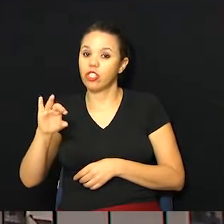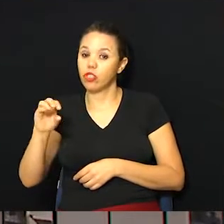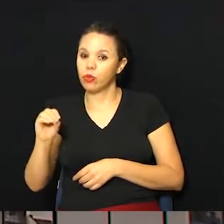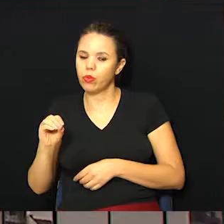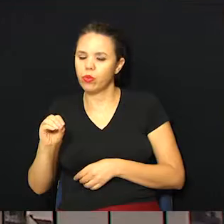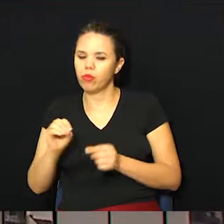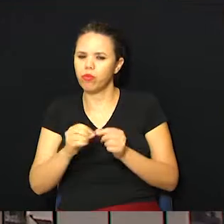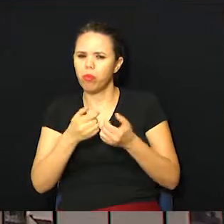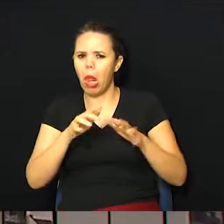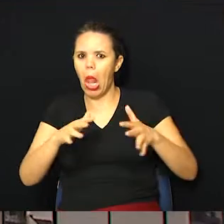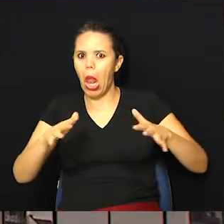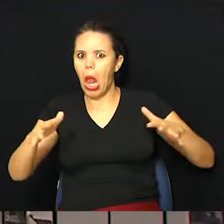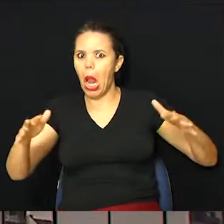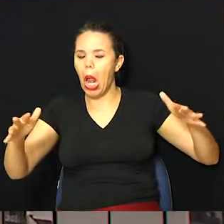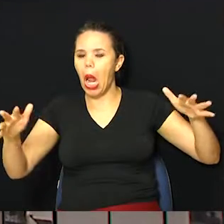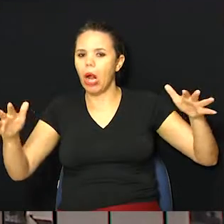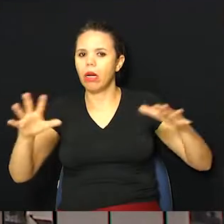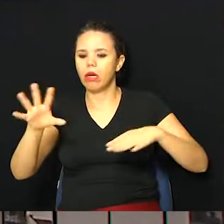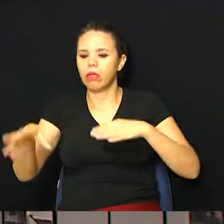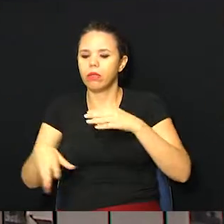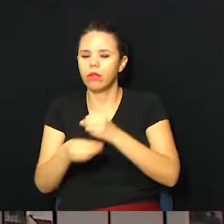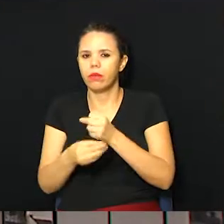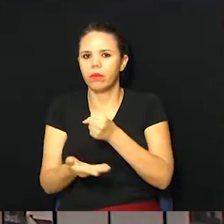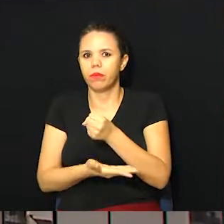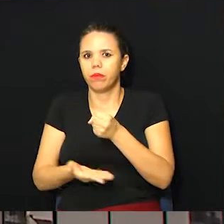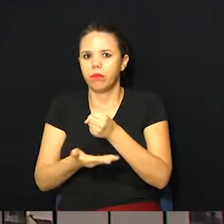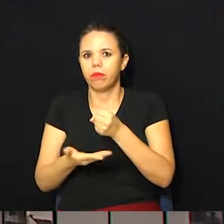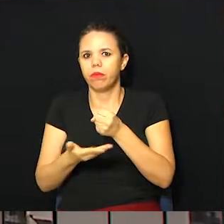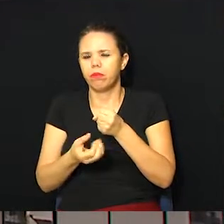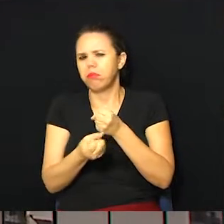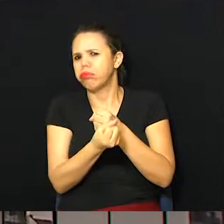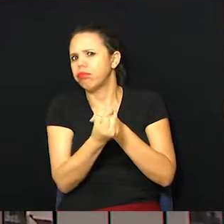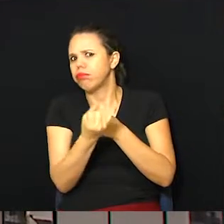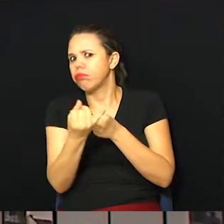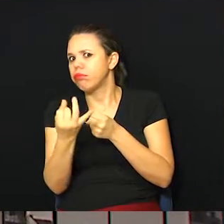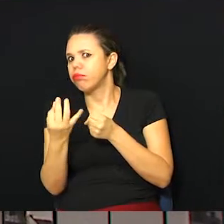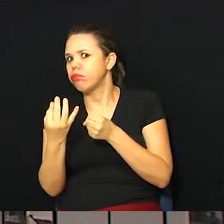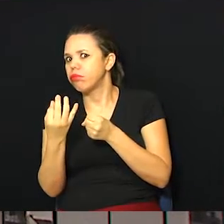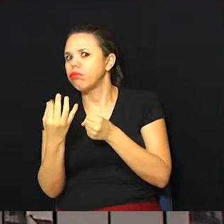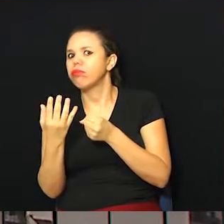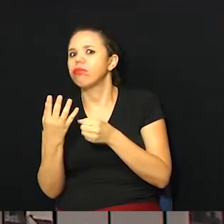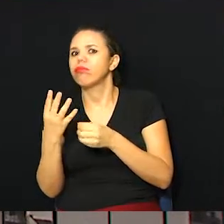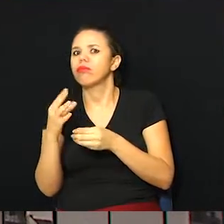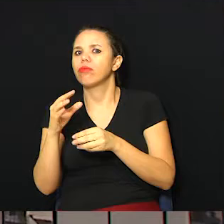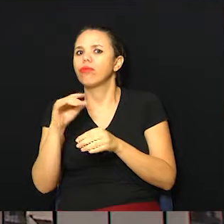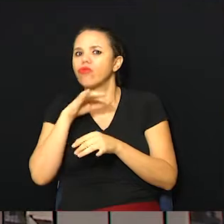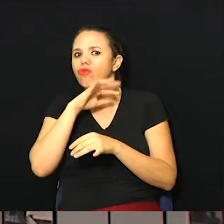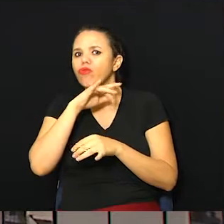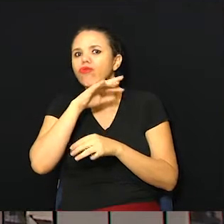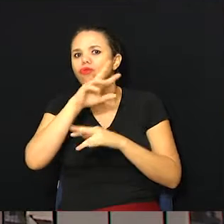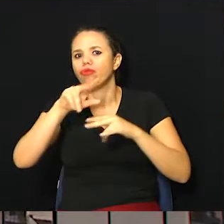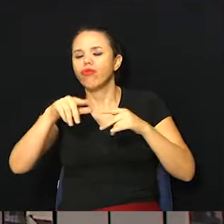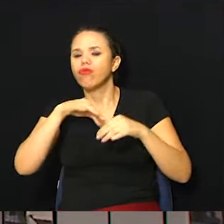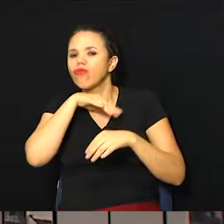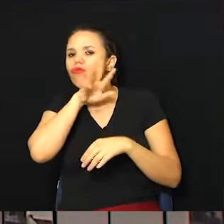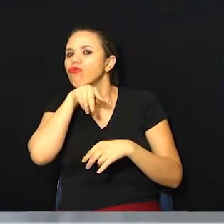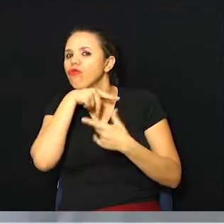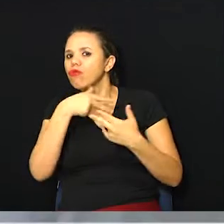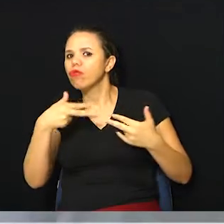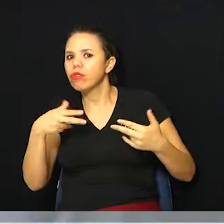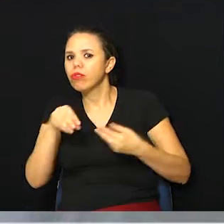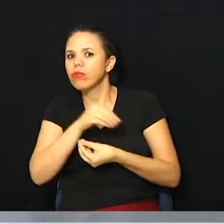Oceano Antártico e que compõem a base da cadeia alimentar. O que são eles? Quem são eles?